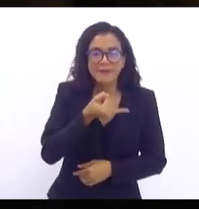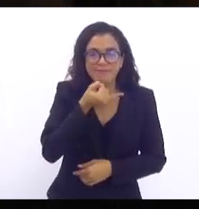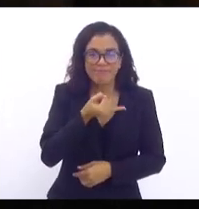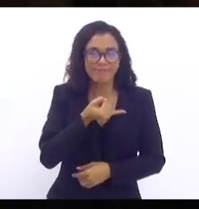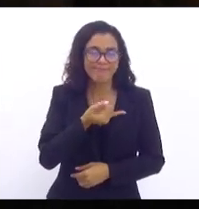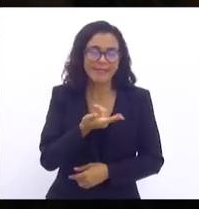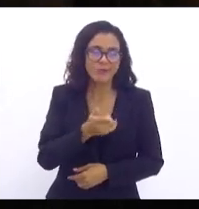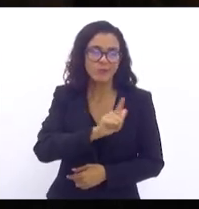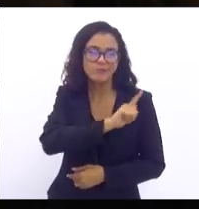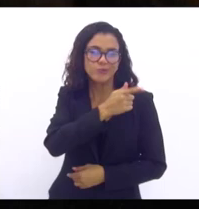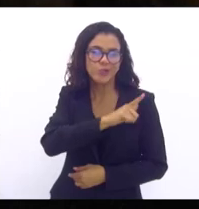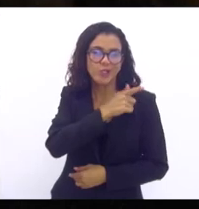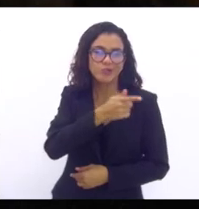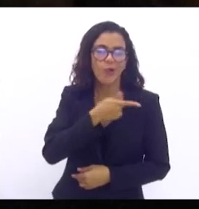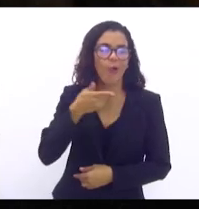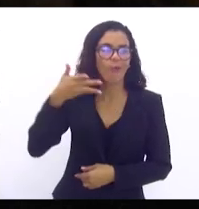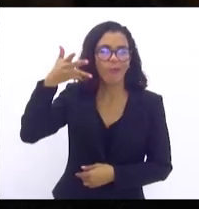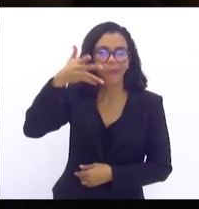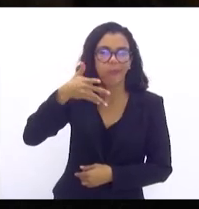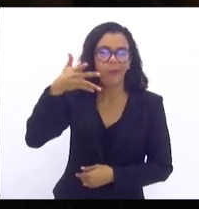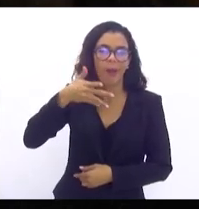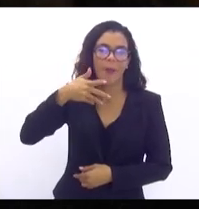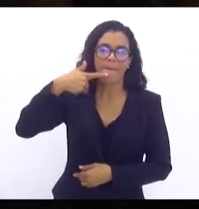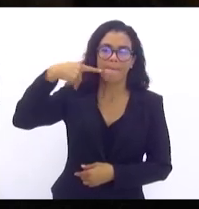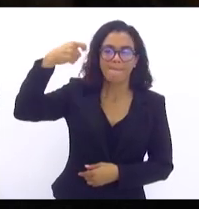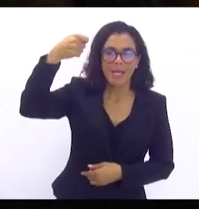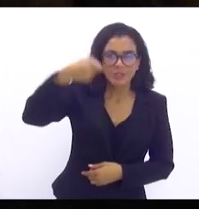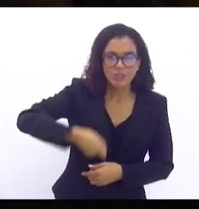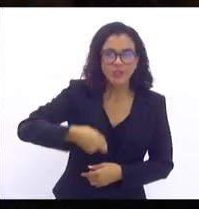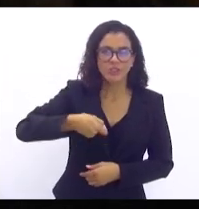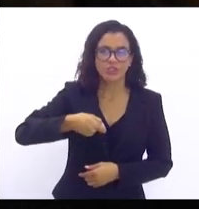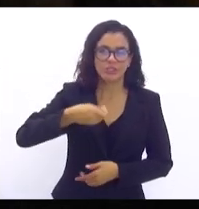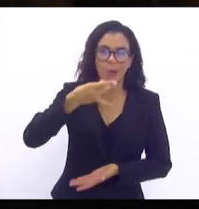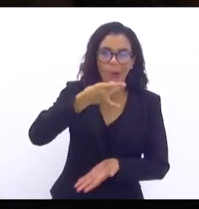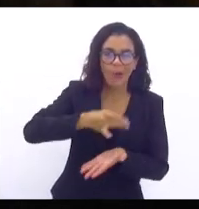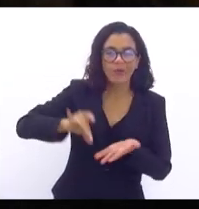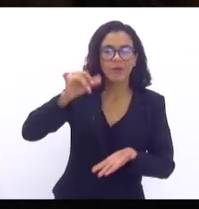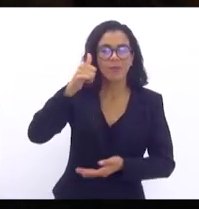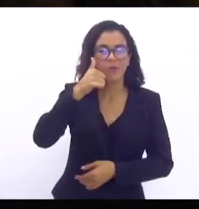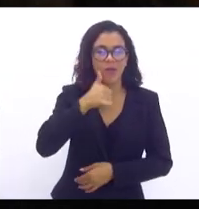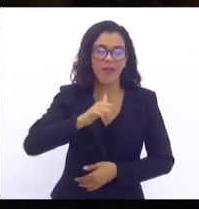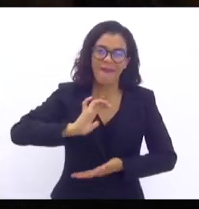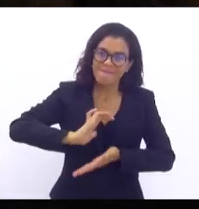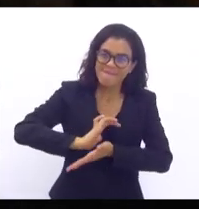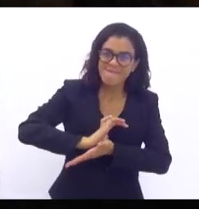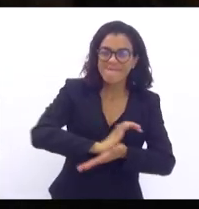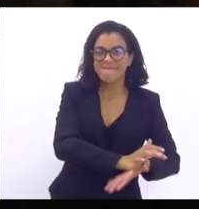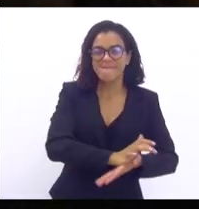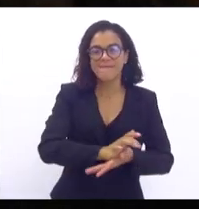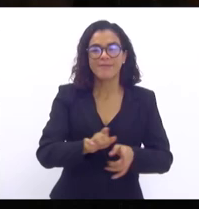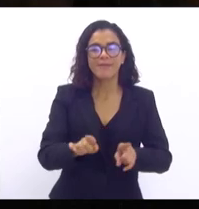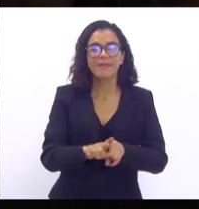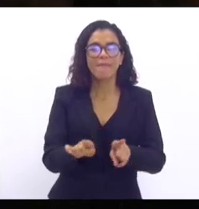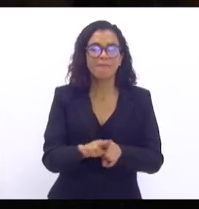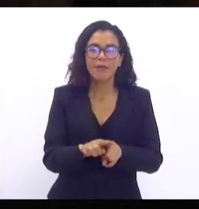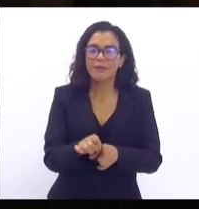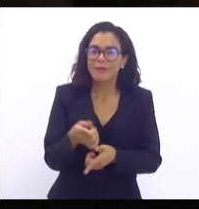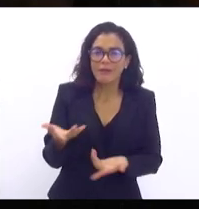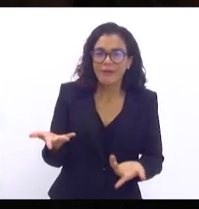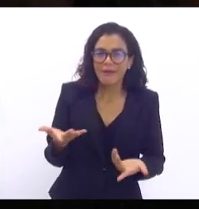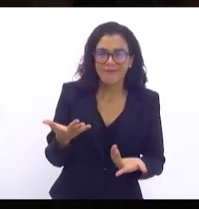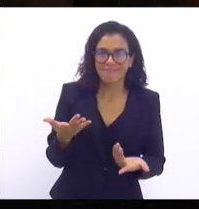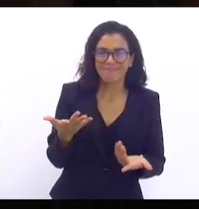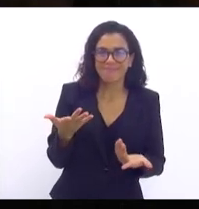não é apenas infeliz, é machista, é misógina, é preconceituosa e desconsidera a